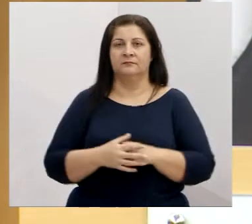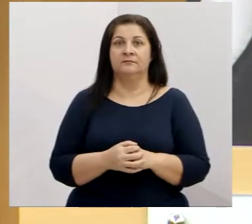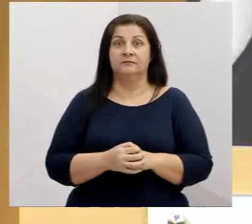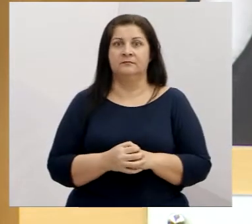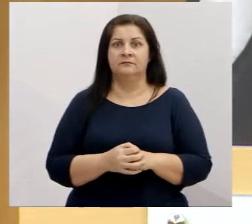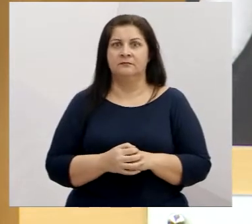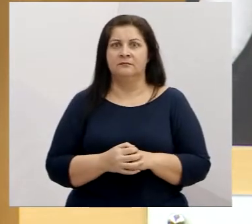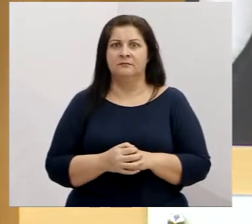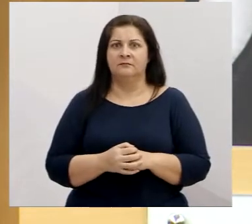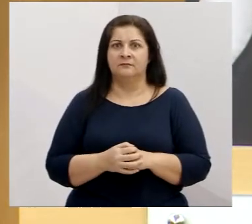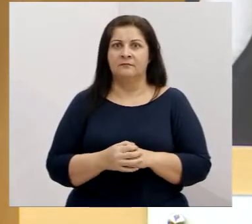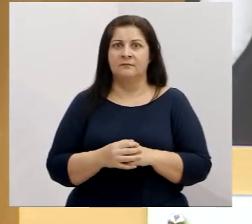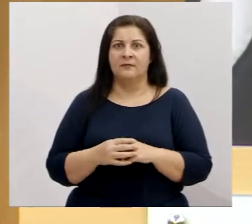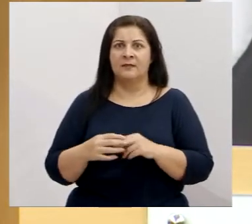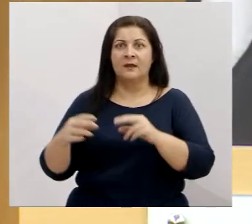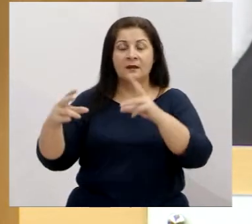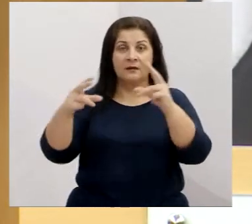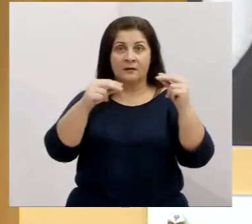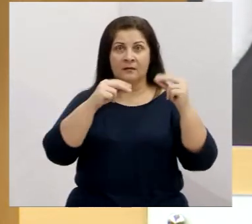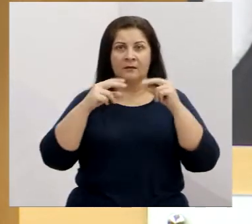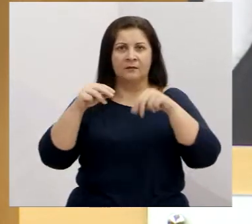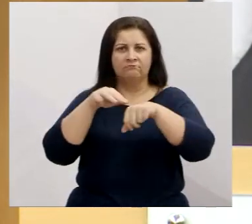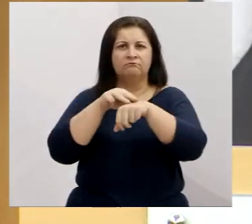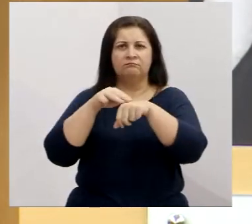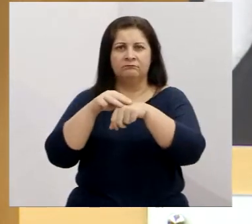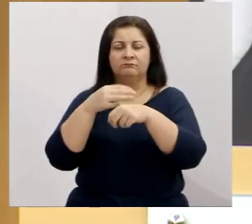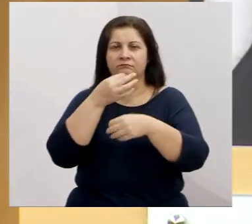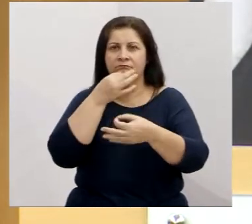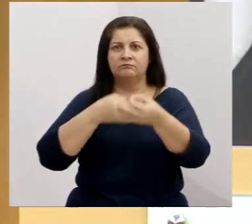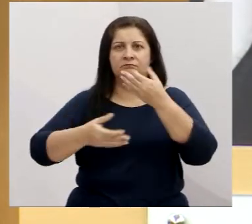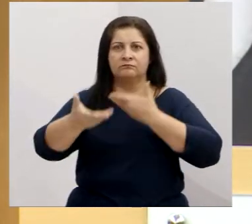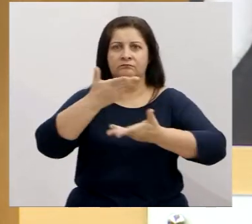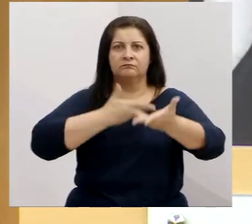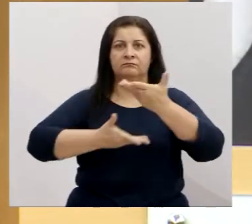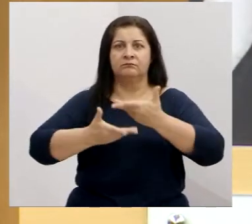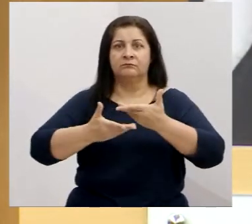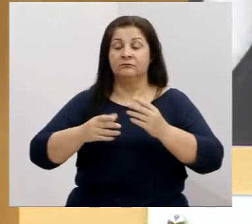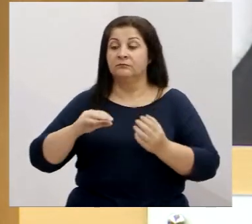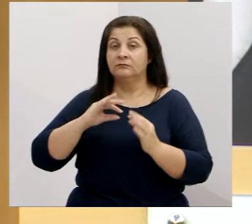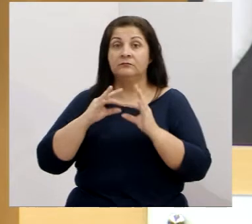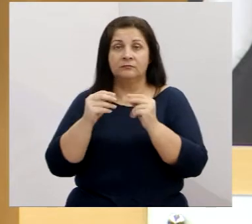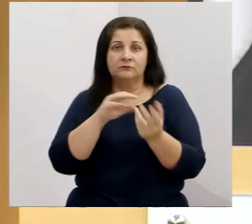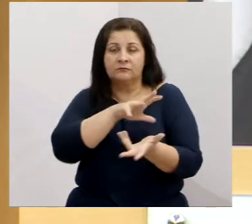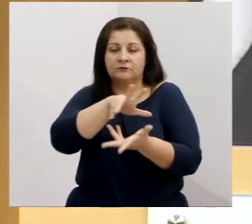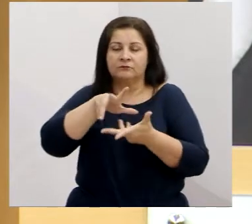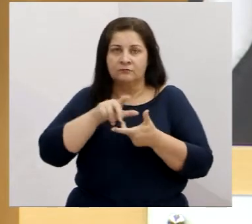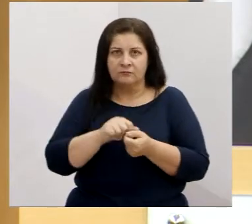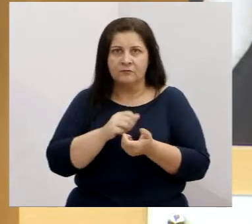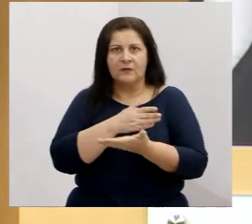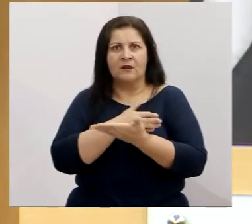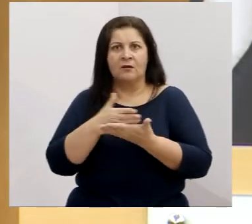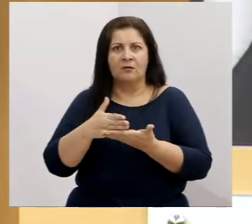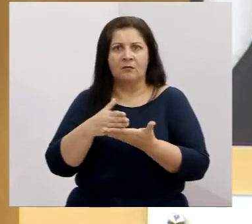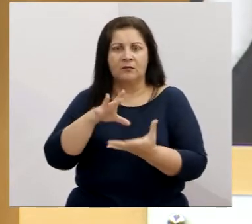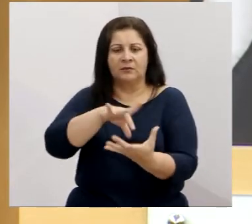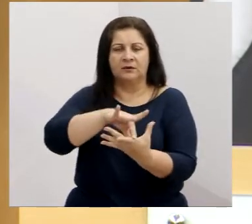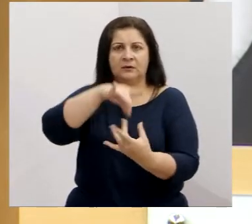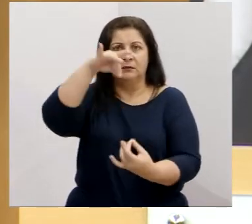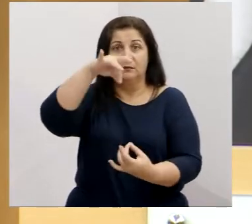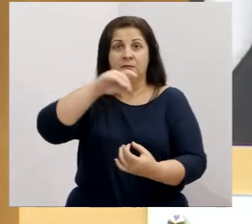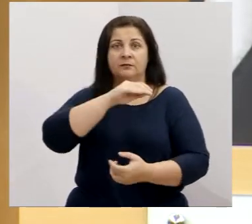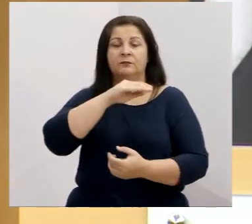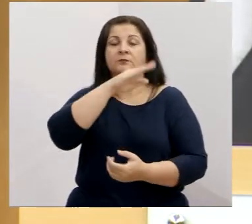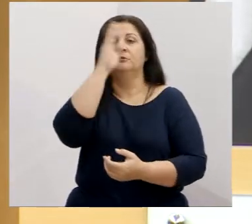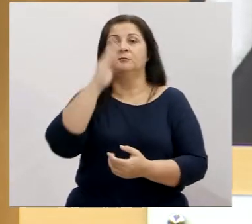e as discussões internacionais tiveram efeito no processo de redemocratização do Brasil